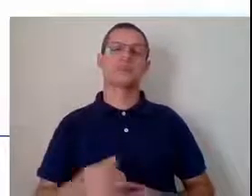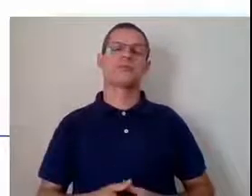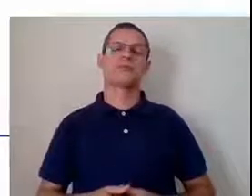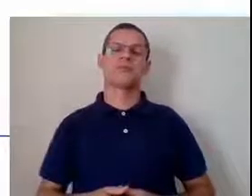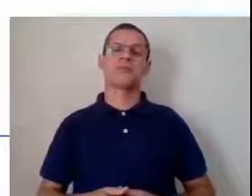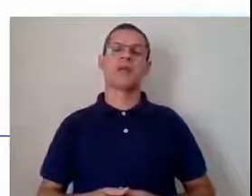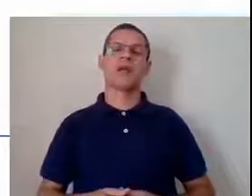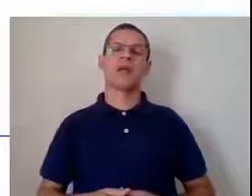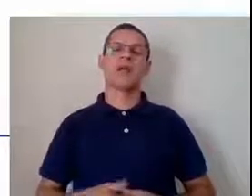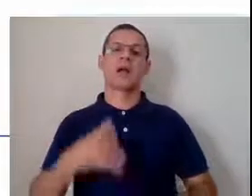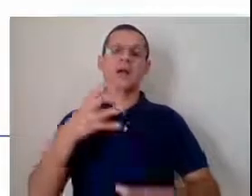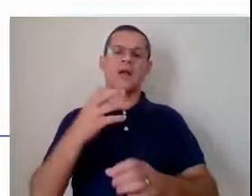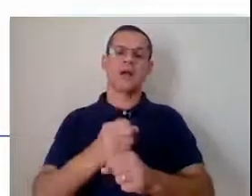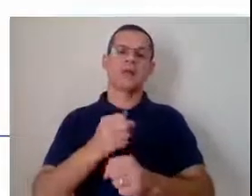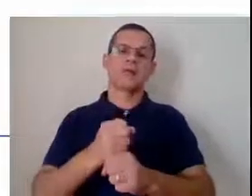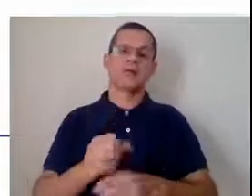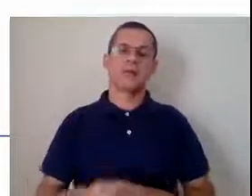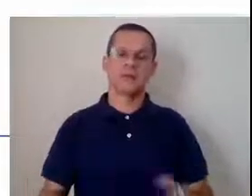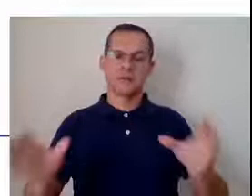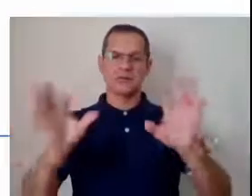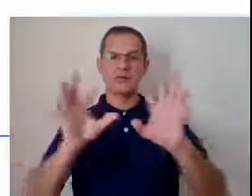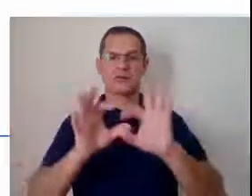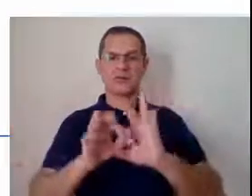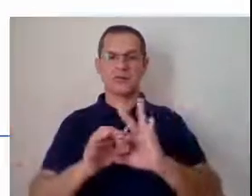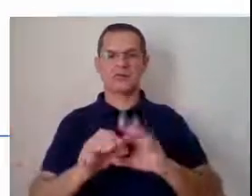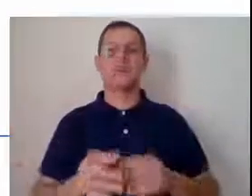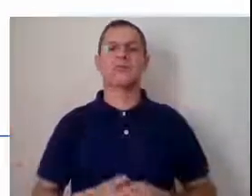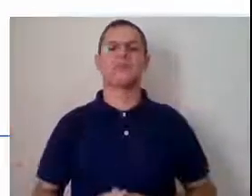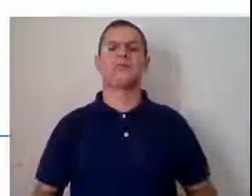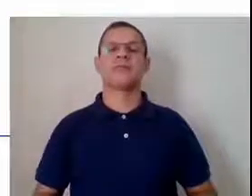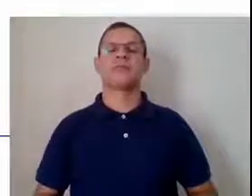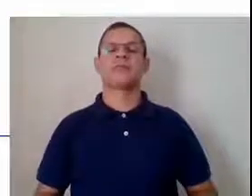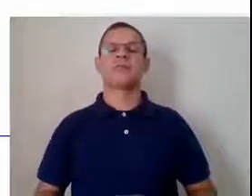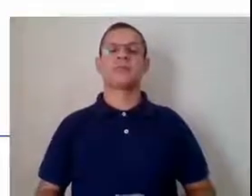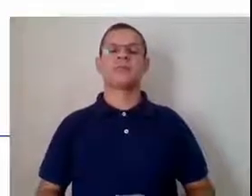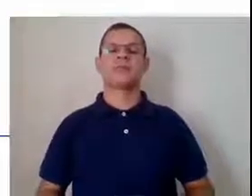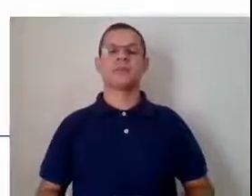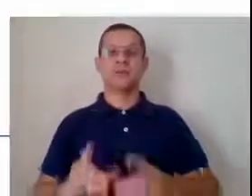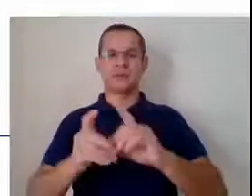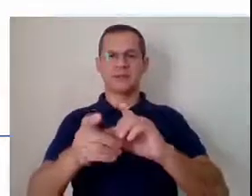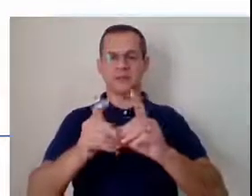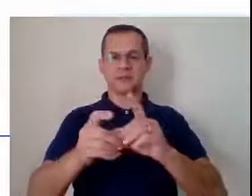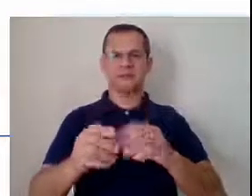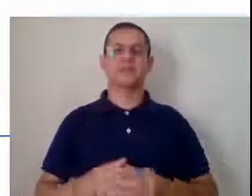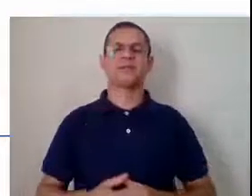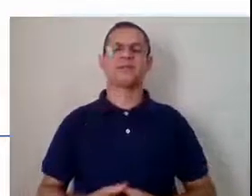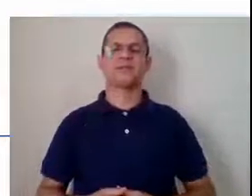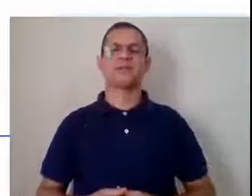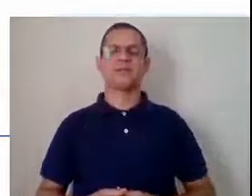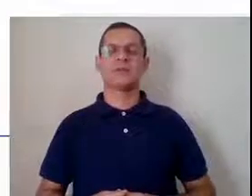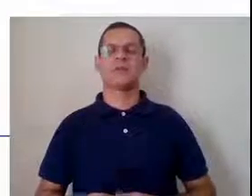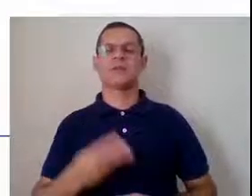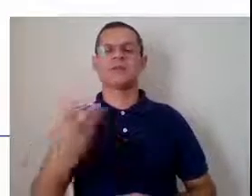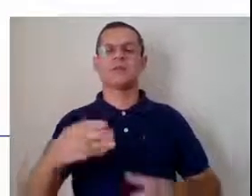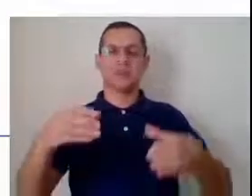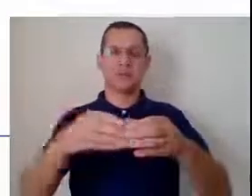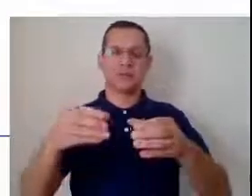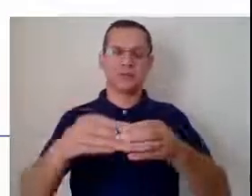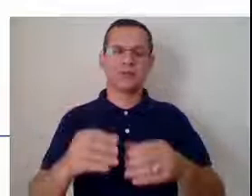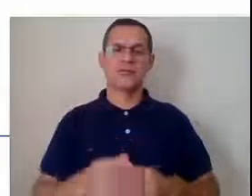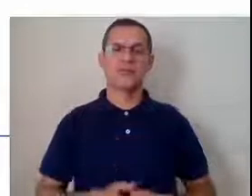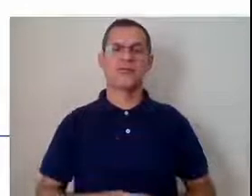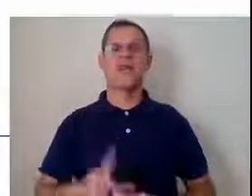A operação de união e intersecção entre os três